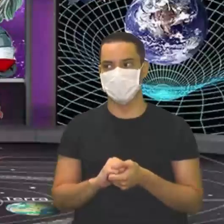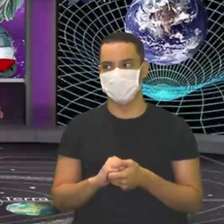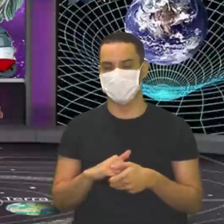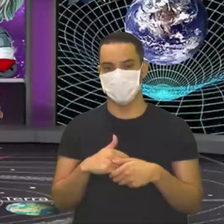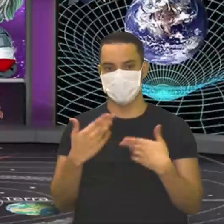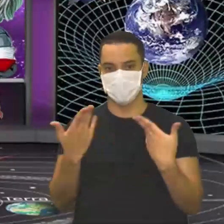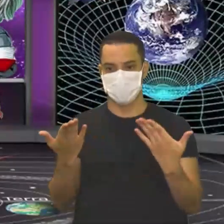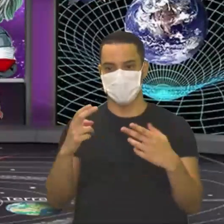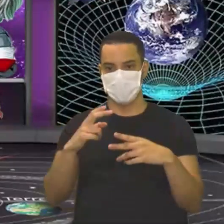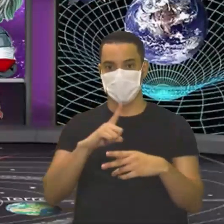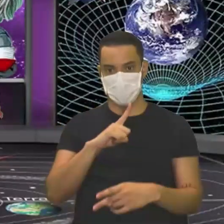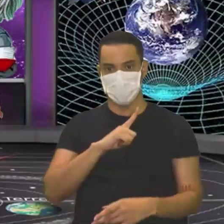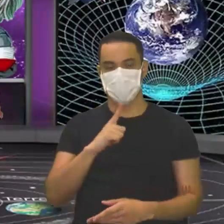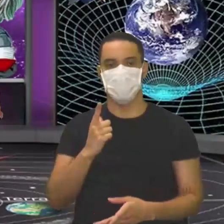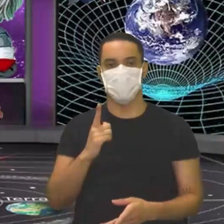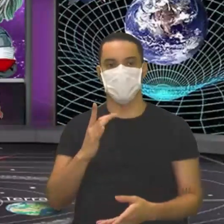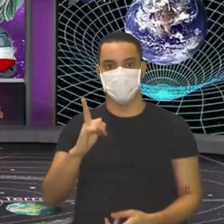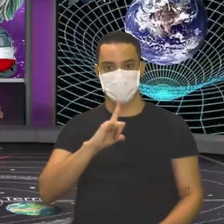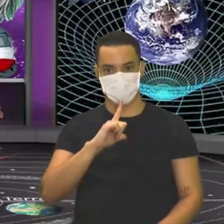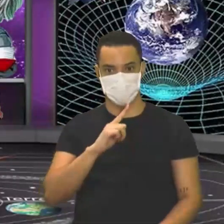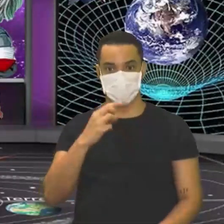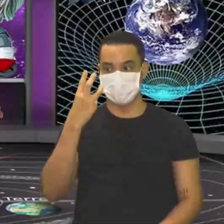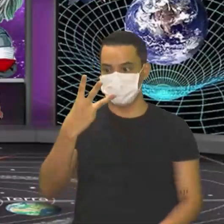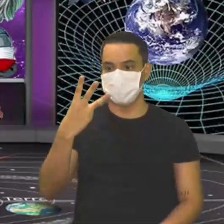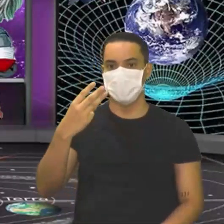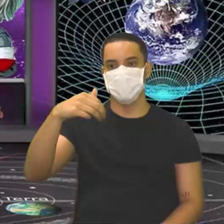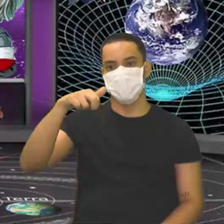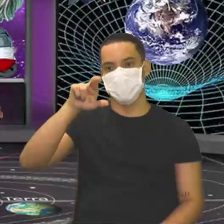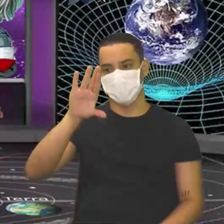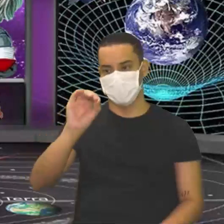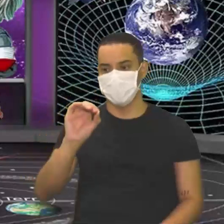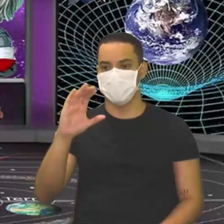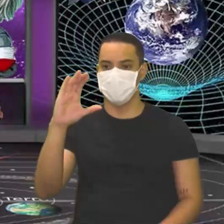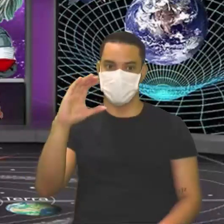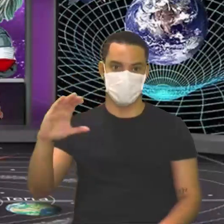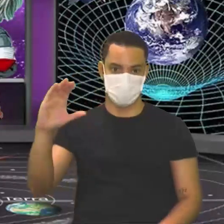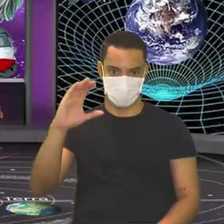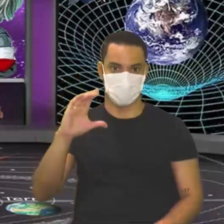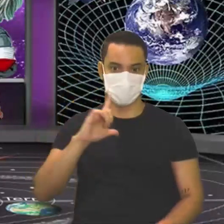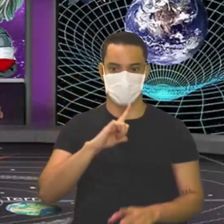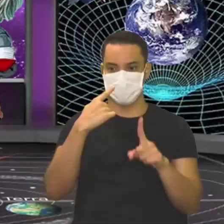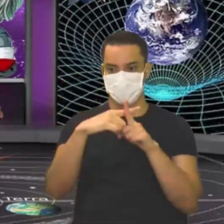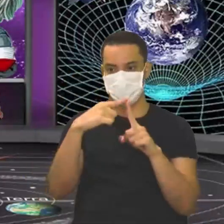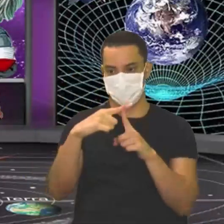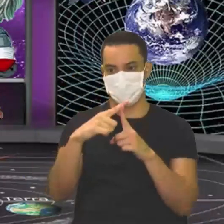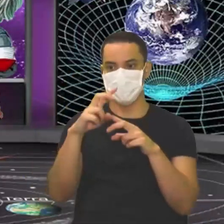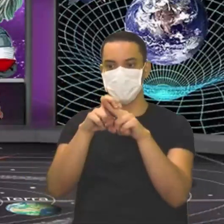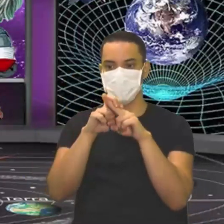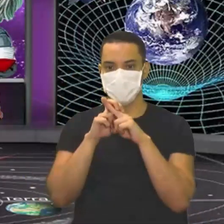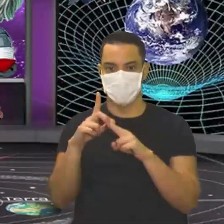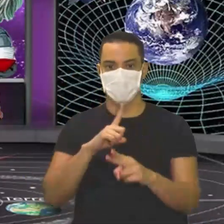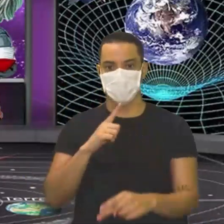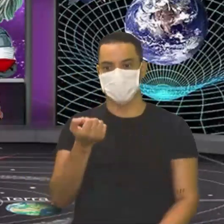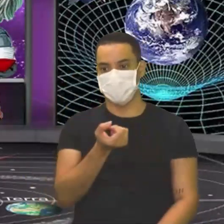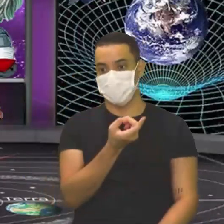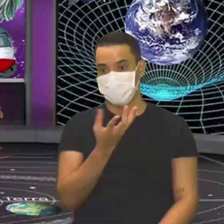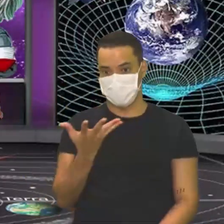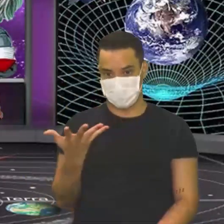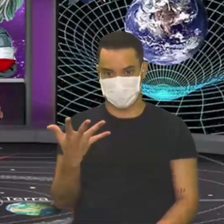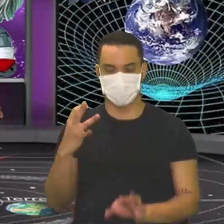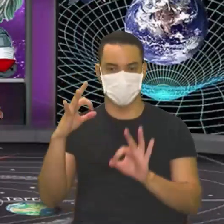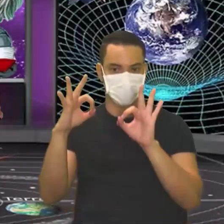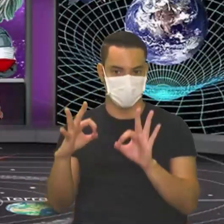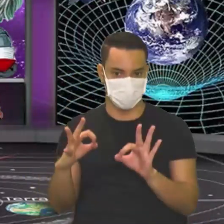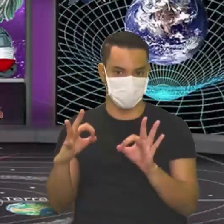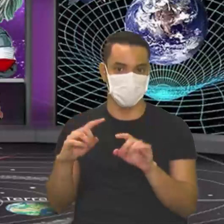eu adquiri 3 microcoulomb, vocês podem ver que tem um valor positivo. Então, eu tô com aquela quantidade ali de